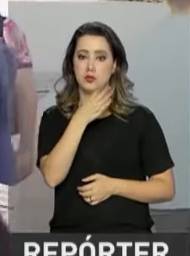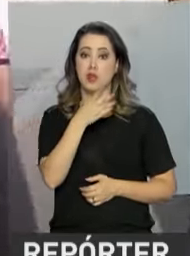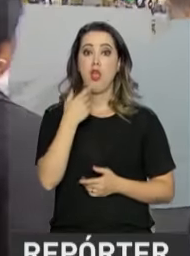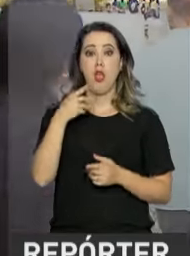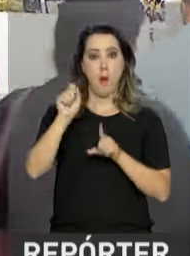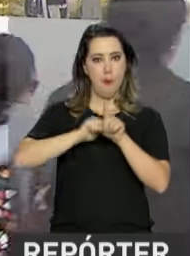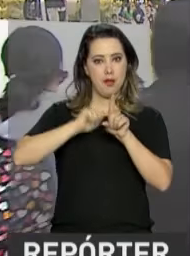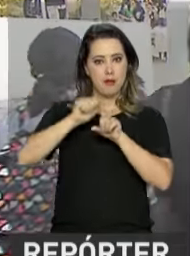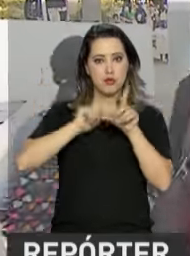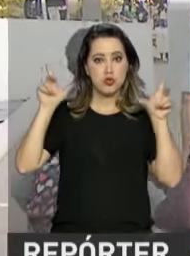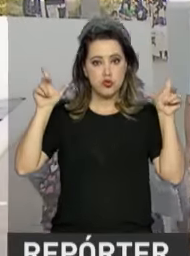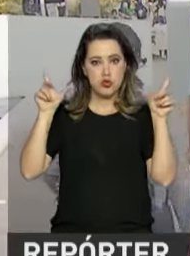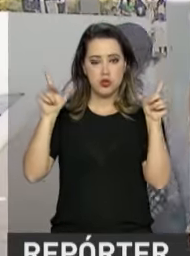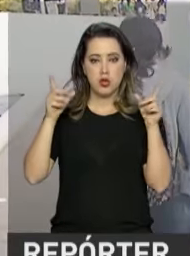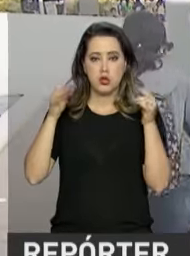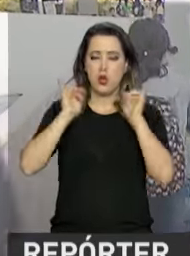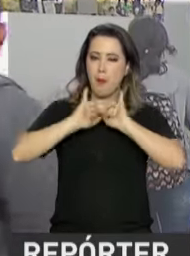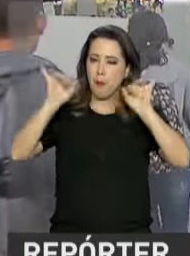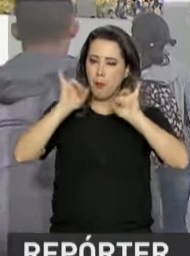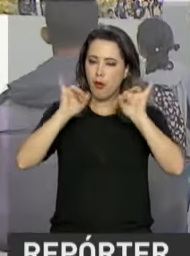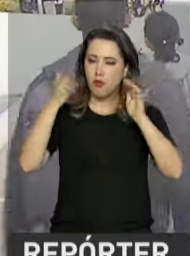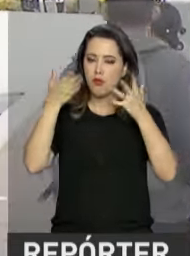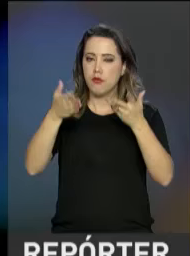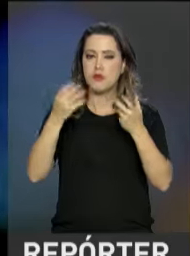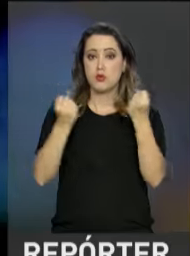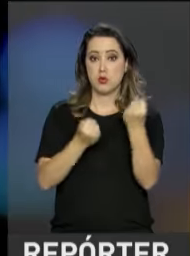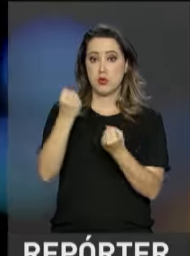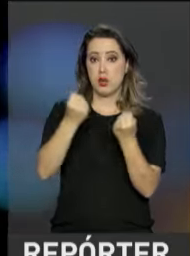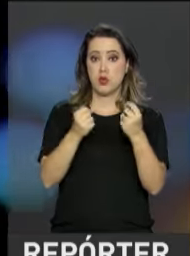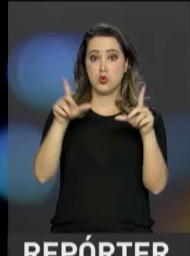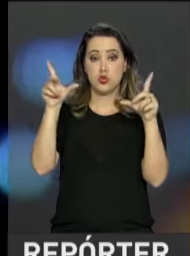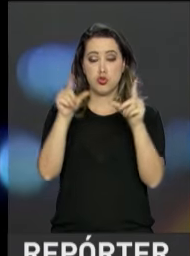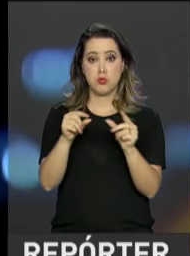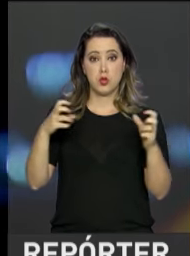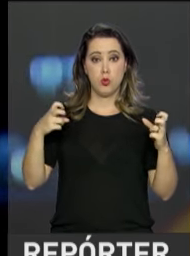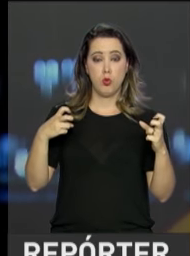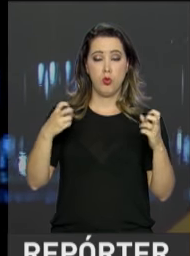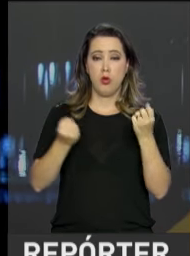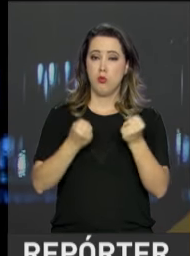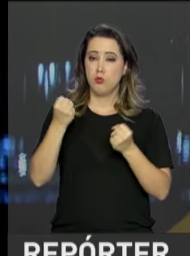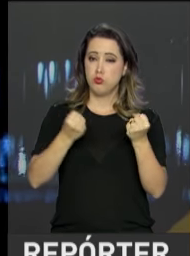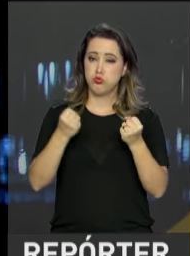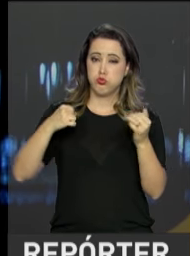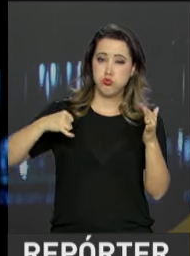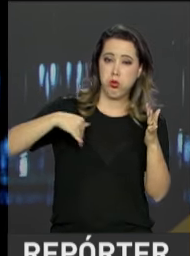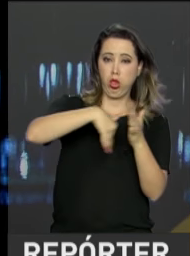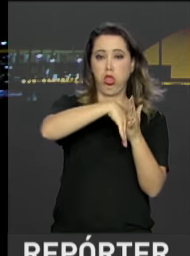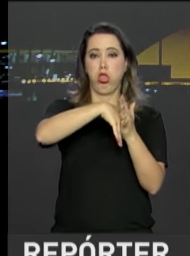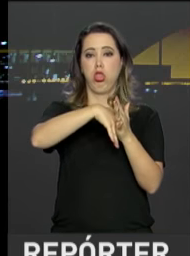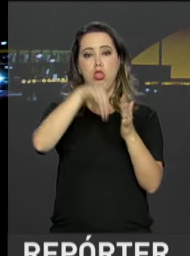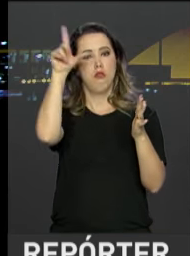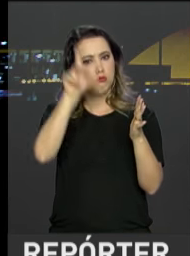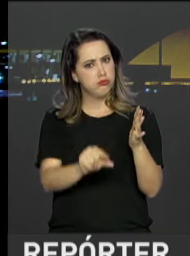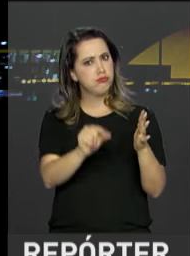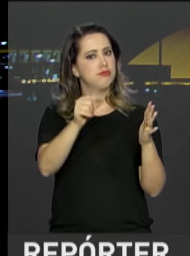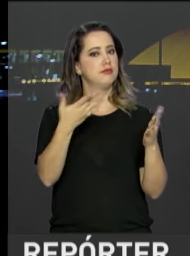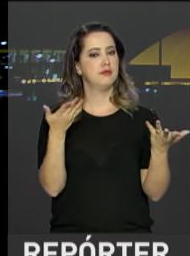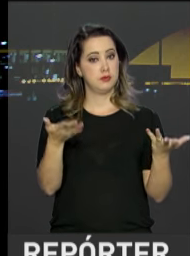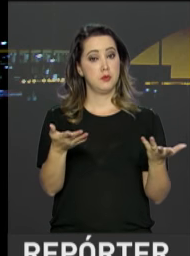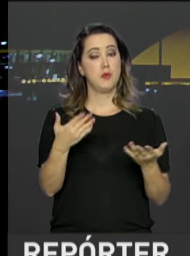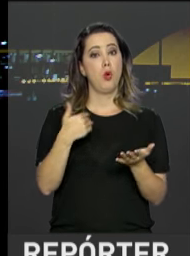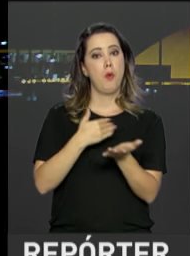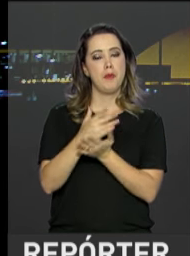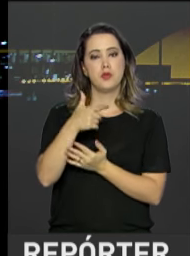redução de trânsito, dos acidentes de trânsito. É isso mesmo. Iniciado em 2011, o Maio Amarelo é